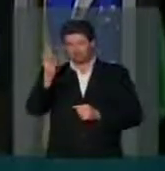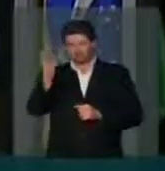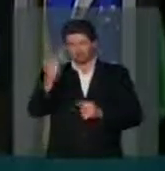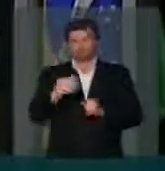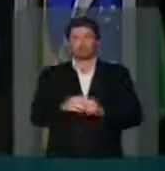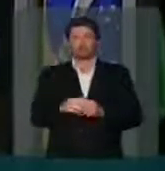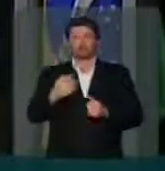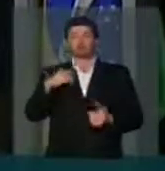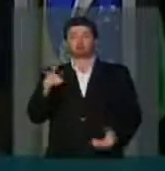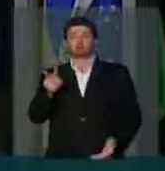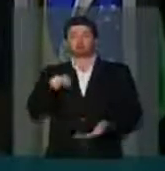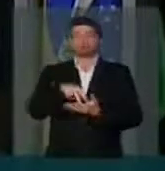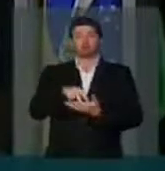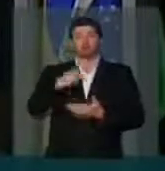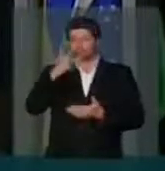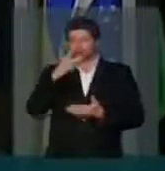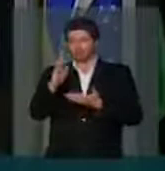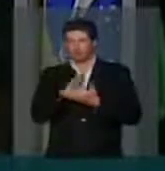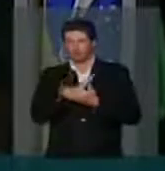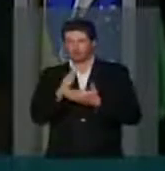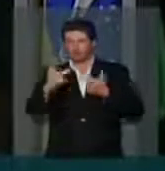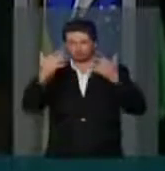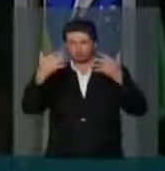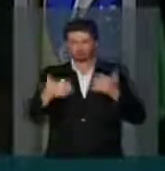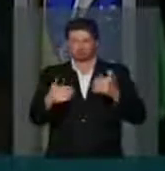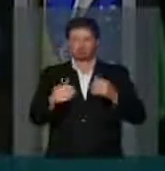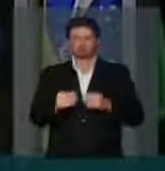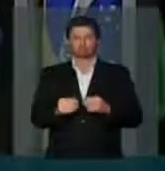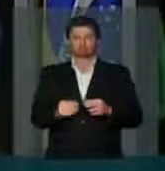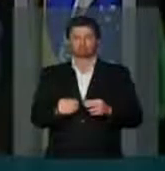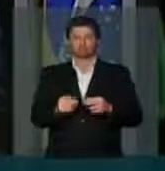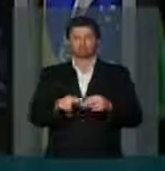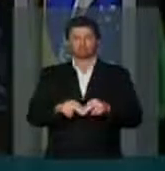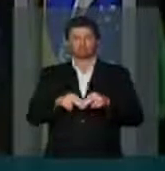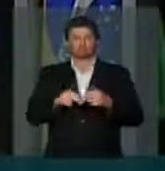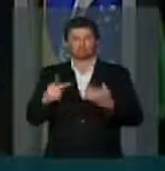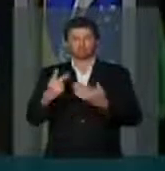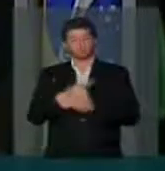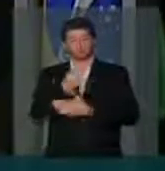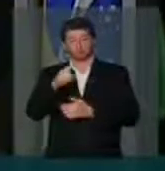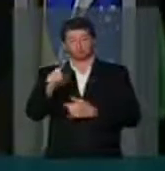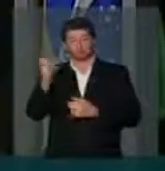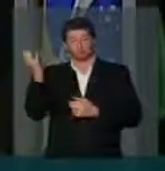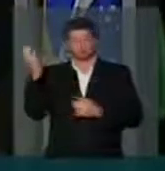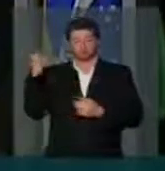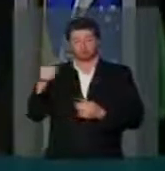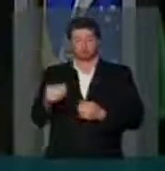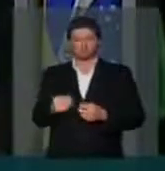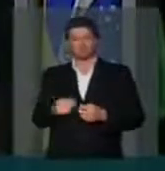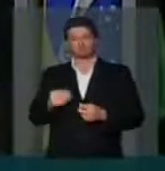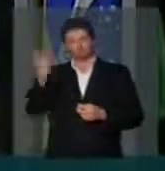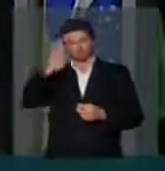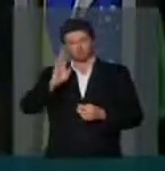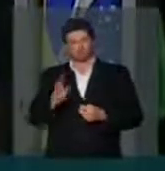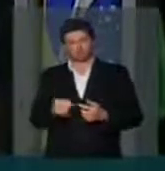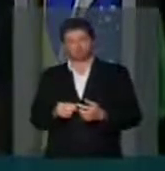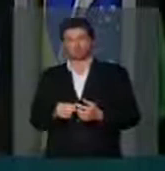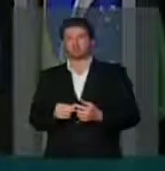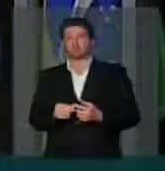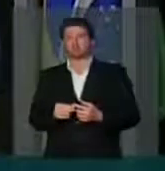hoje para fazer algumas considerações em relação aos últimos fatos que estão ocorrendo em nosso